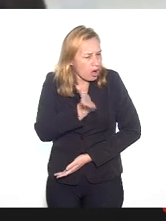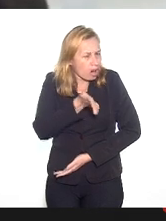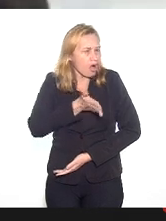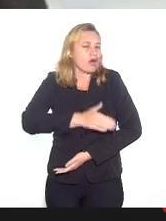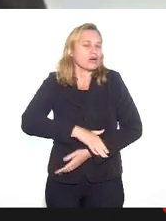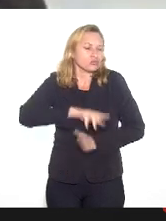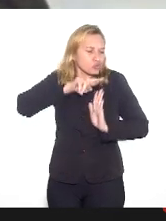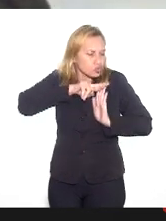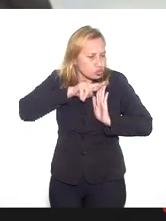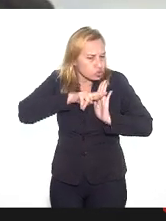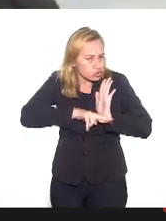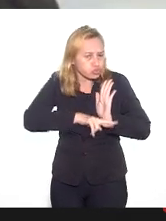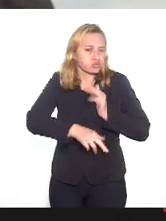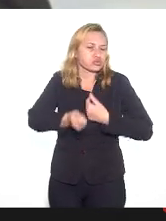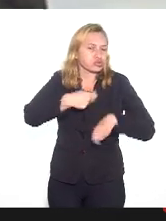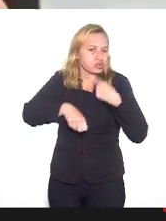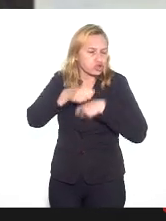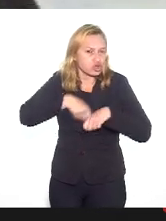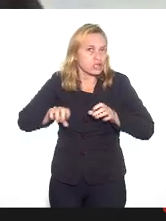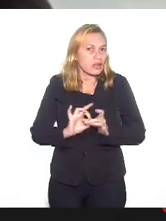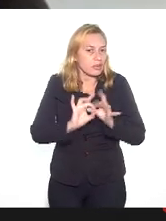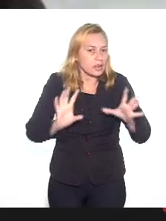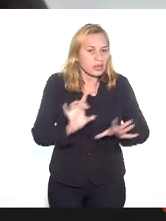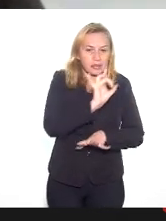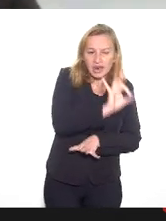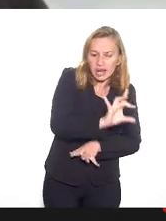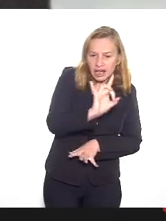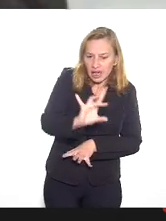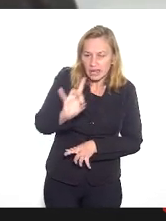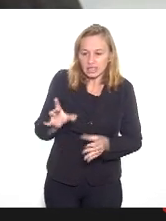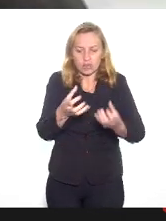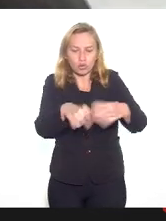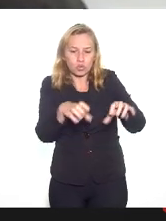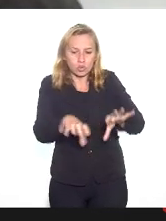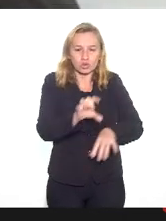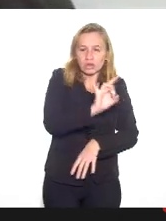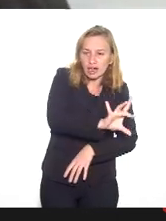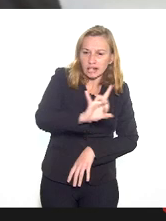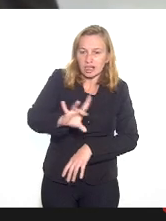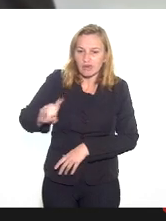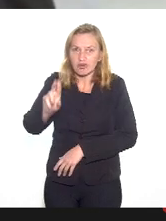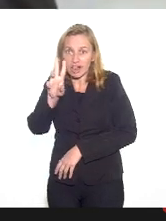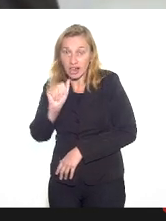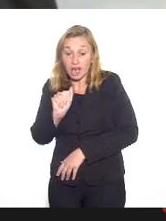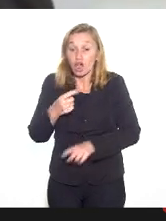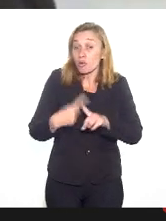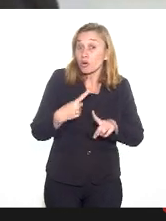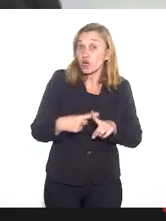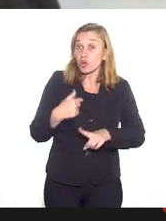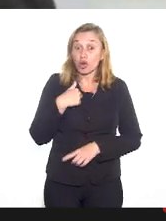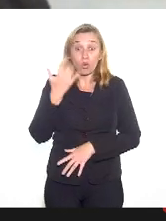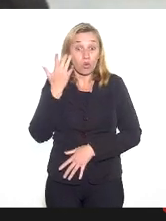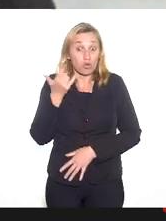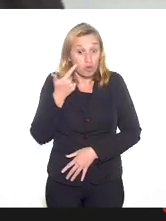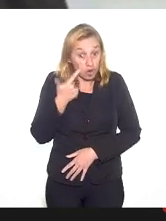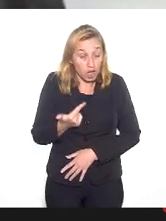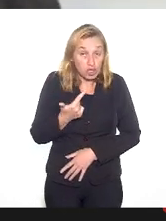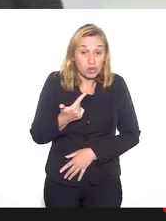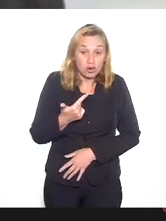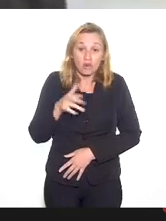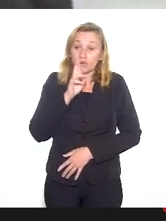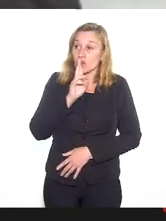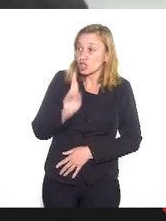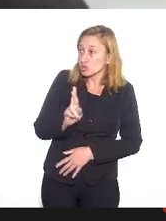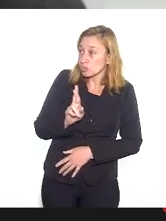procedimento administrativo aberto para cada concurso e para cada vaga, porque, ao que me consta, pelo menos foi a resposta de maio,